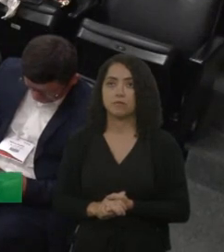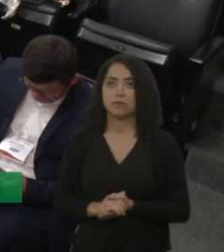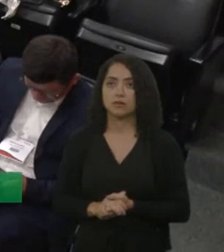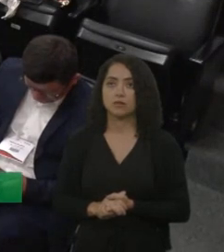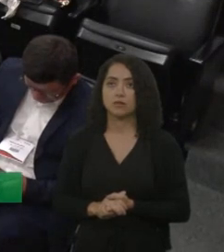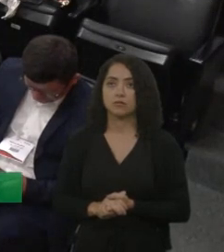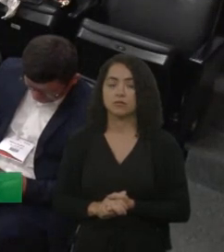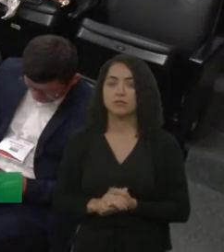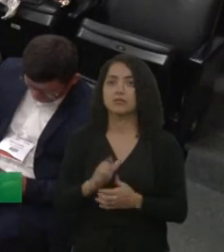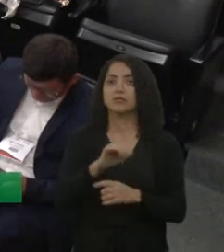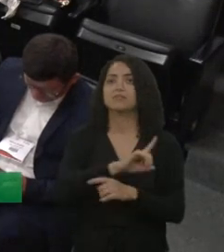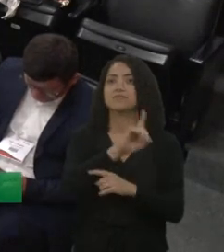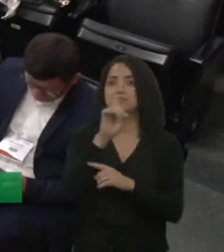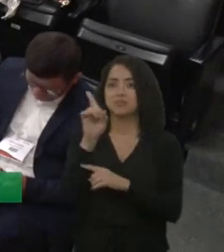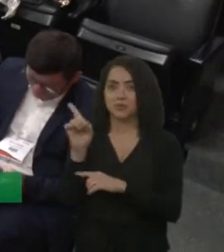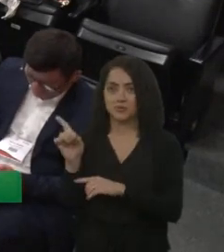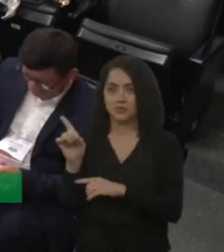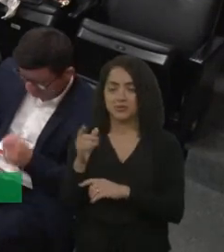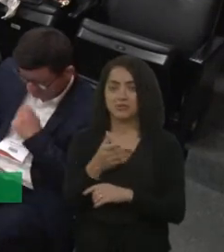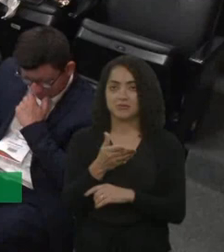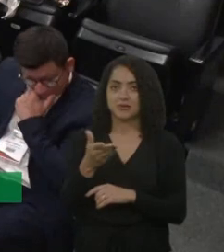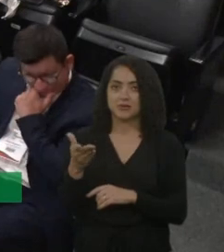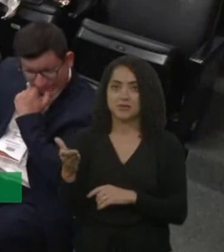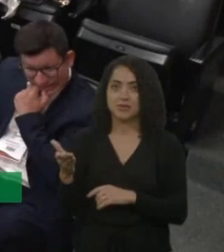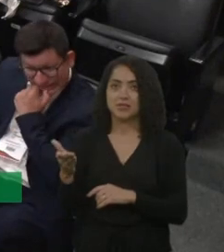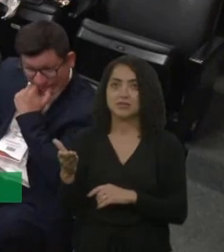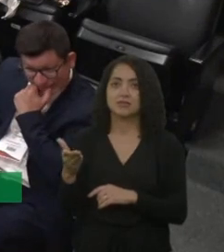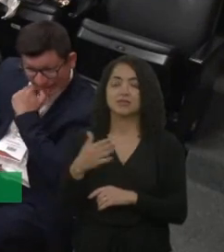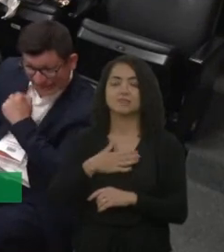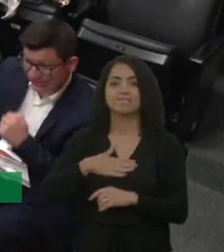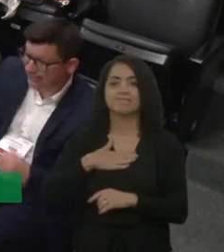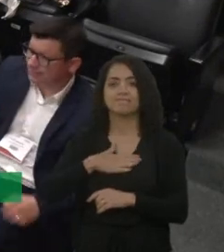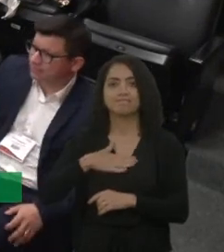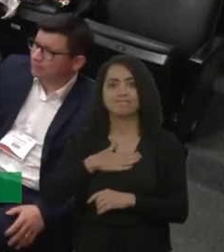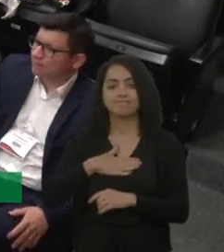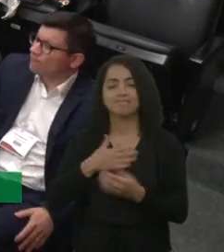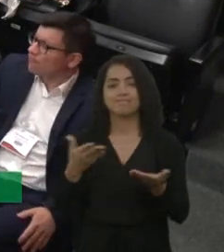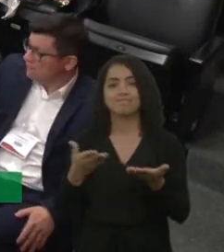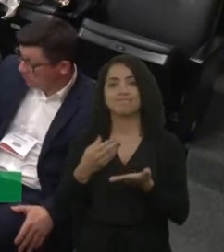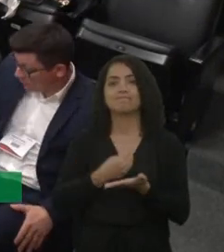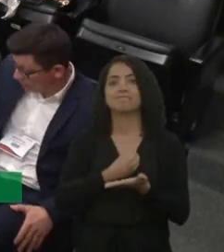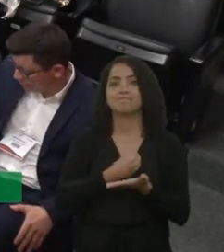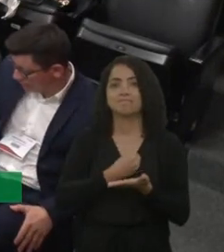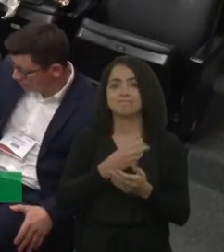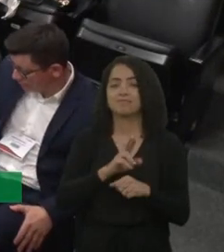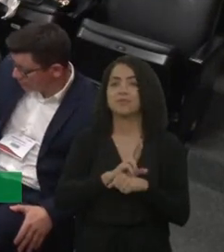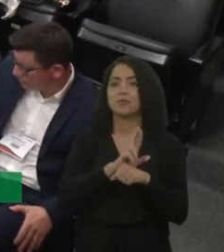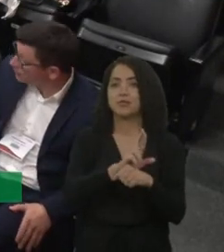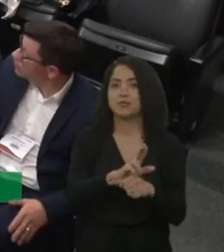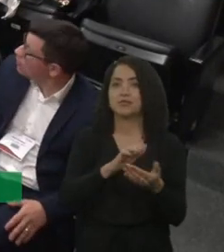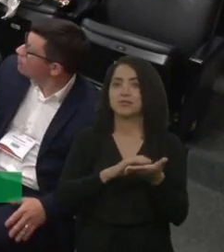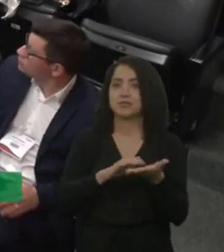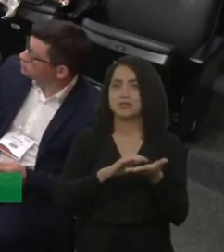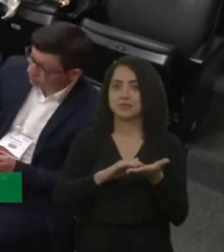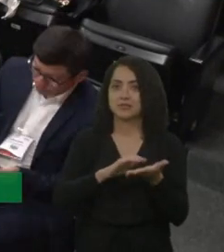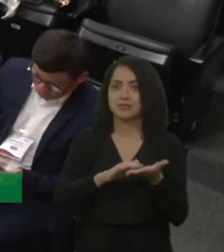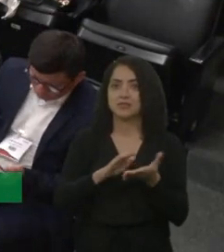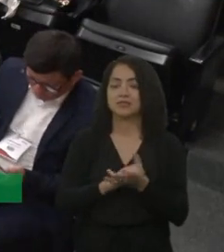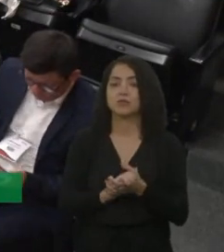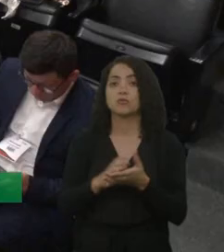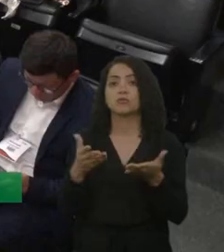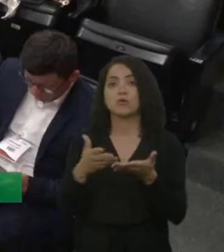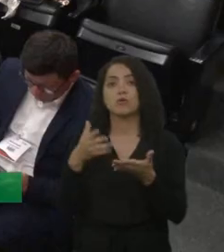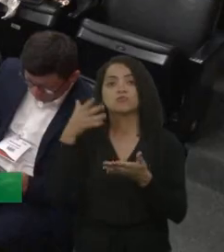Bom dia a todos. É uma grande satisfação estar aqui, né, representando a secretaria, fazer essa fala